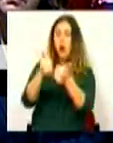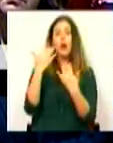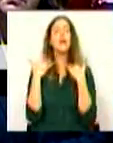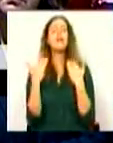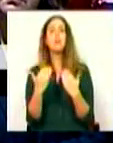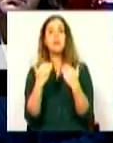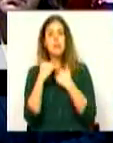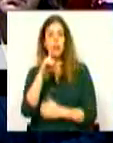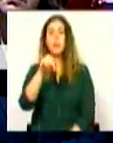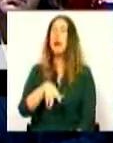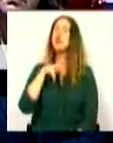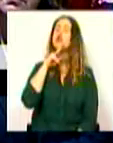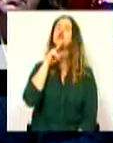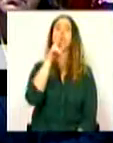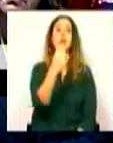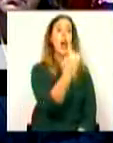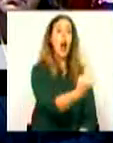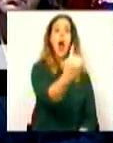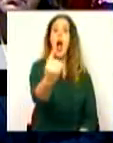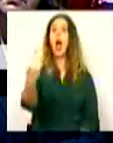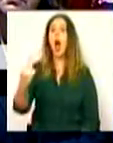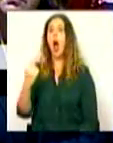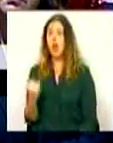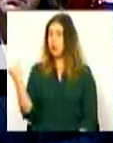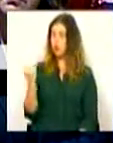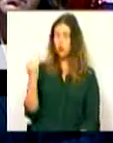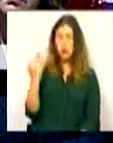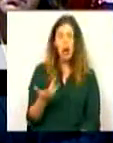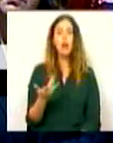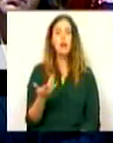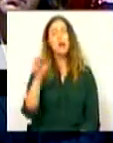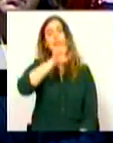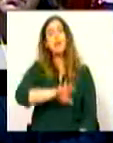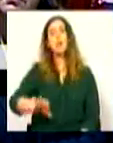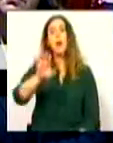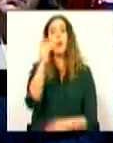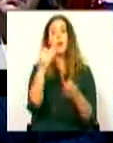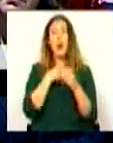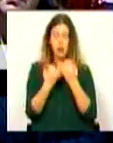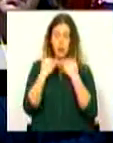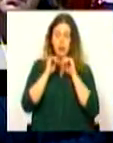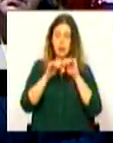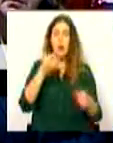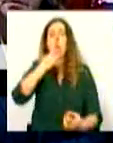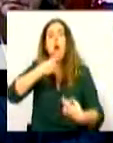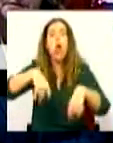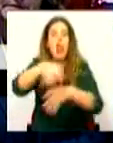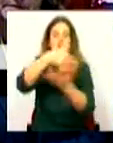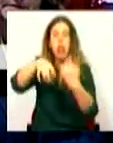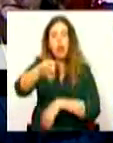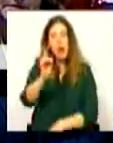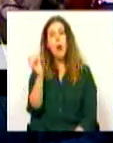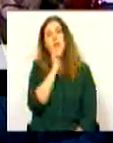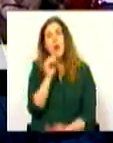informação e a resposta de cada uma das entidades, de forma a que a informação não se perca e possamos